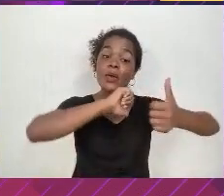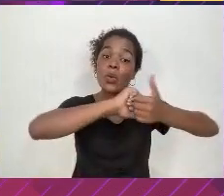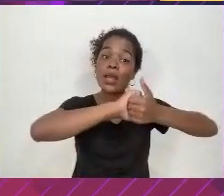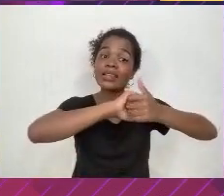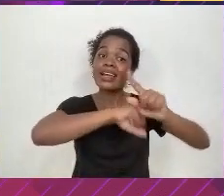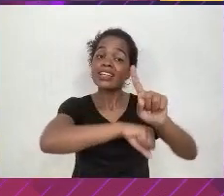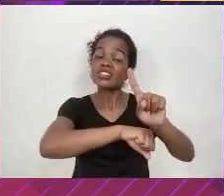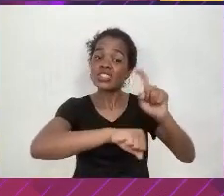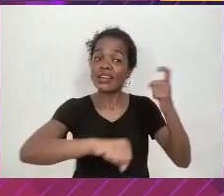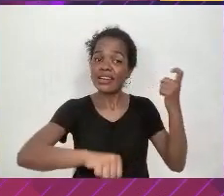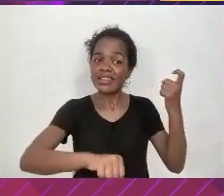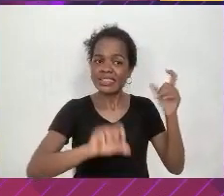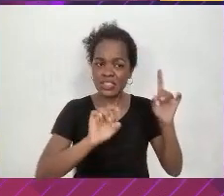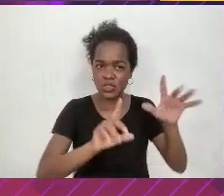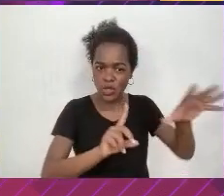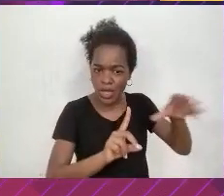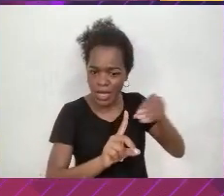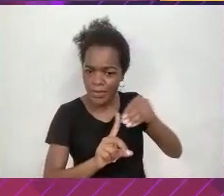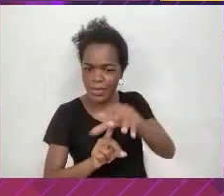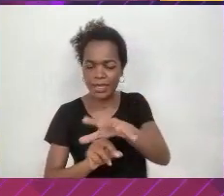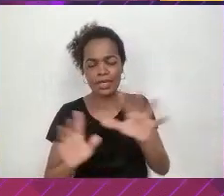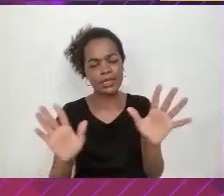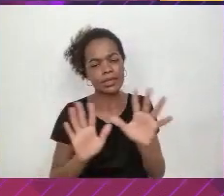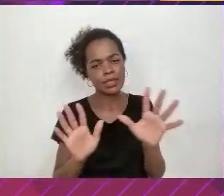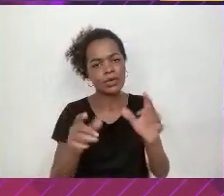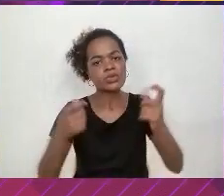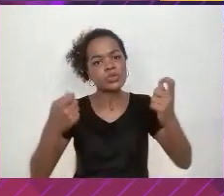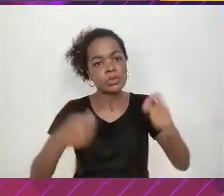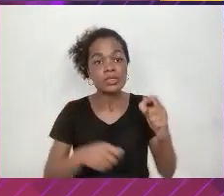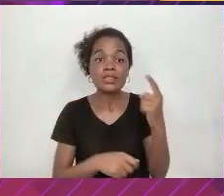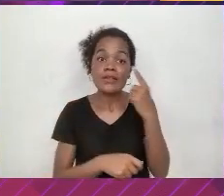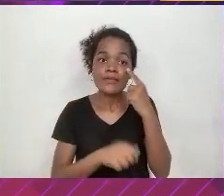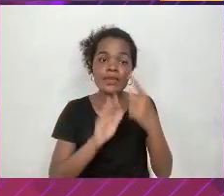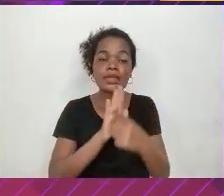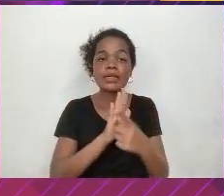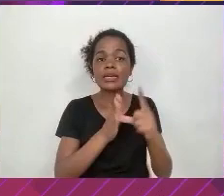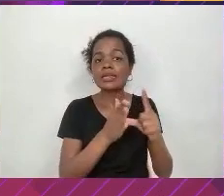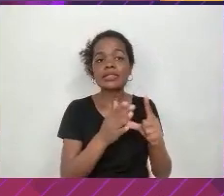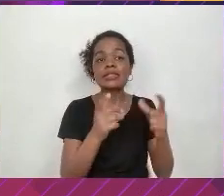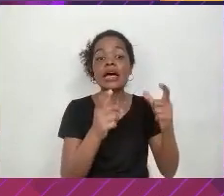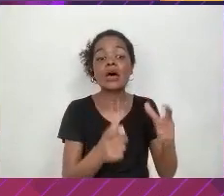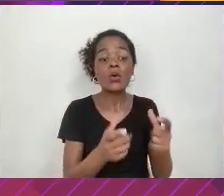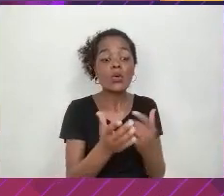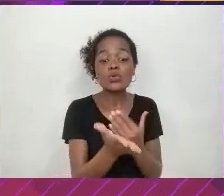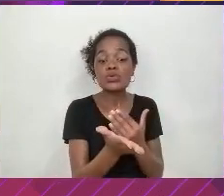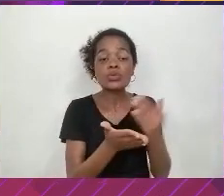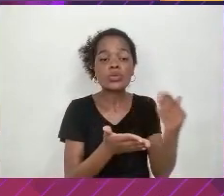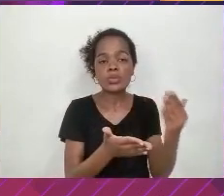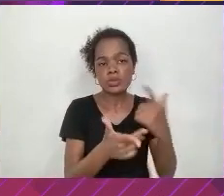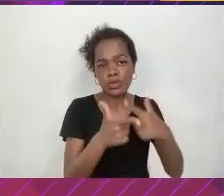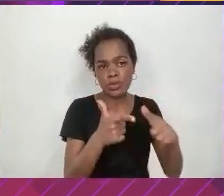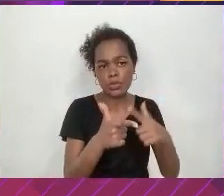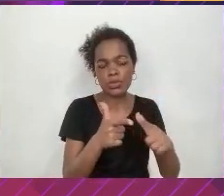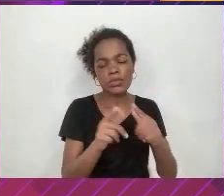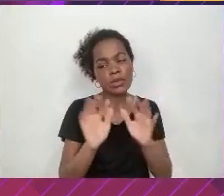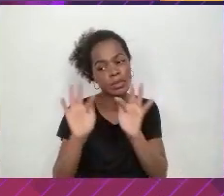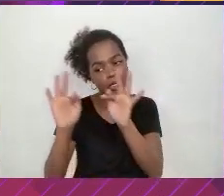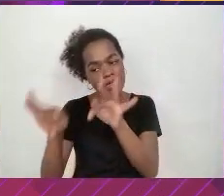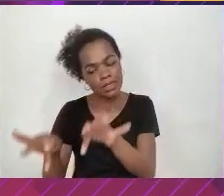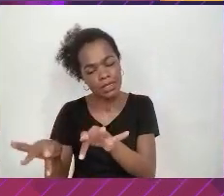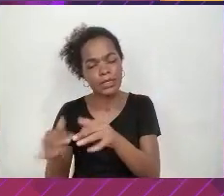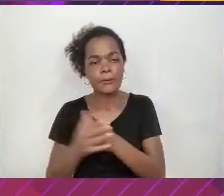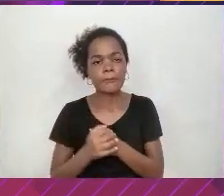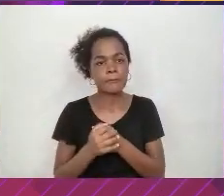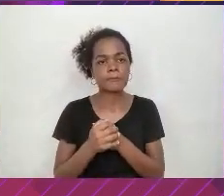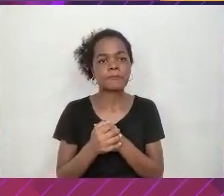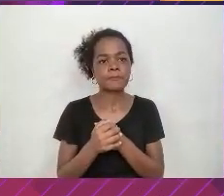a qualidade do nosso transporte, né? A gente tem que prever a qualidade da origem do transporte da entrega final. E é